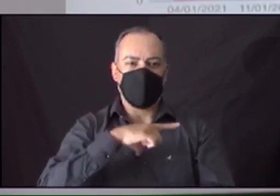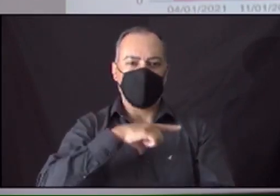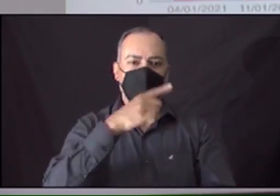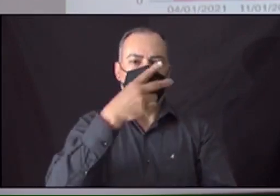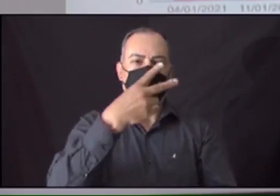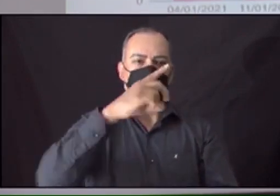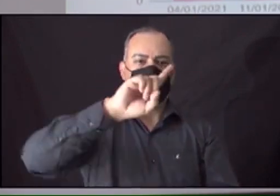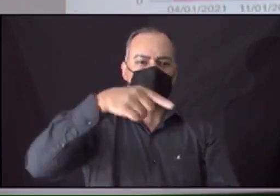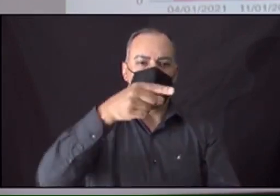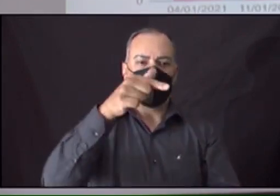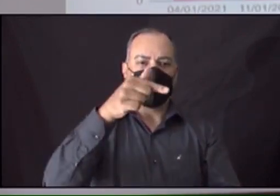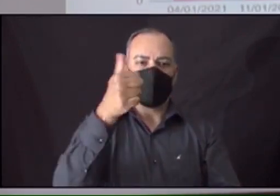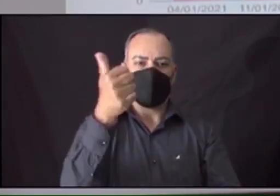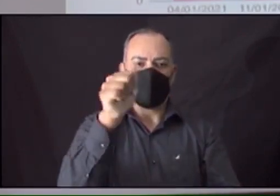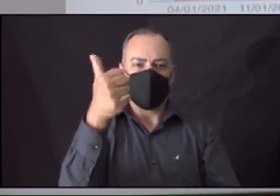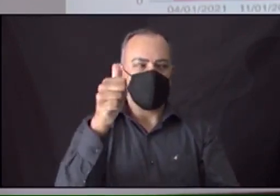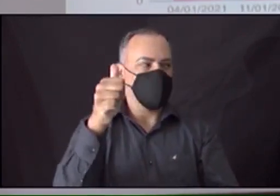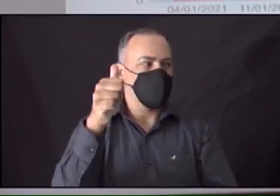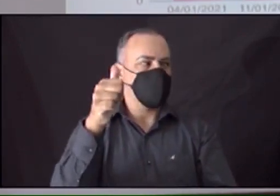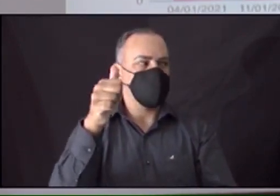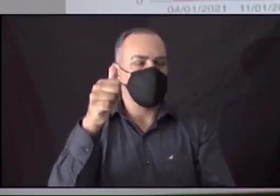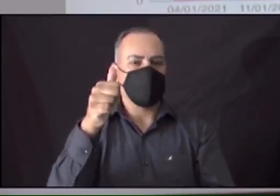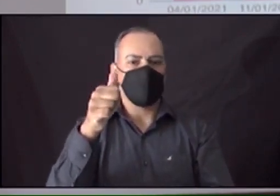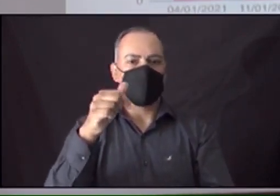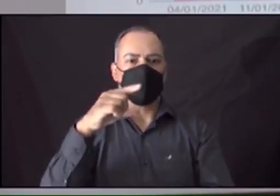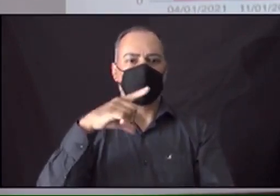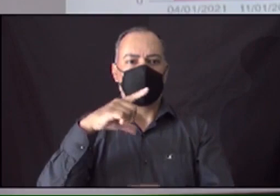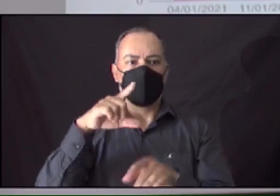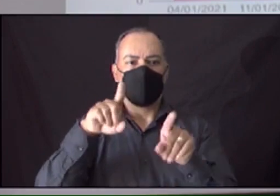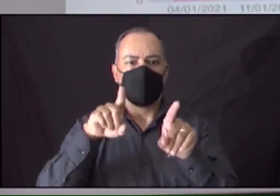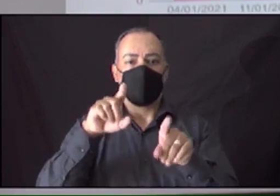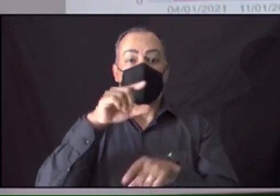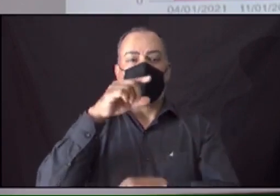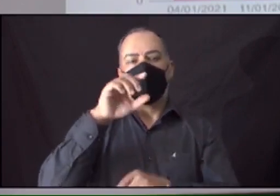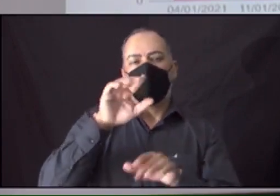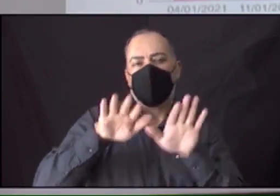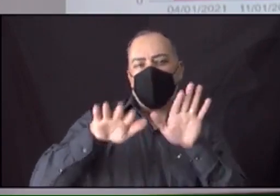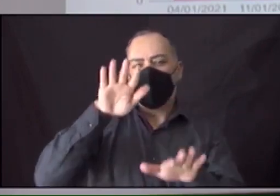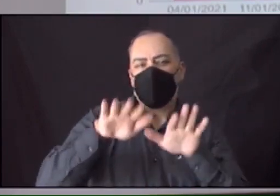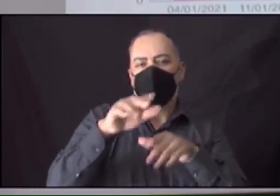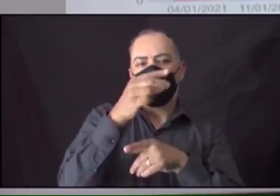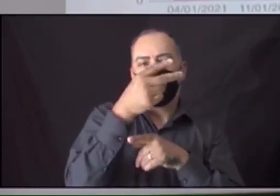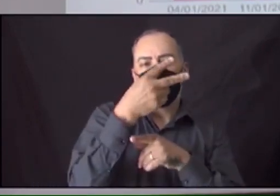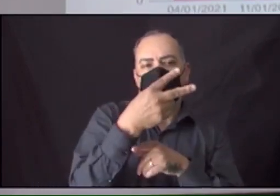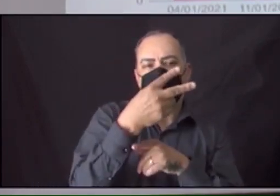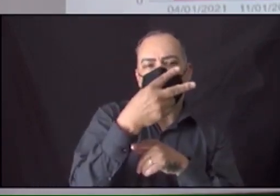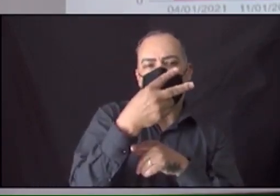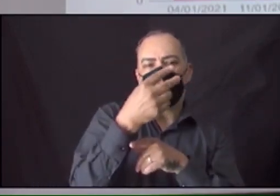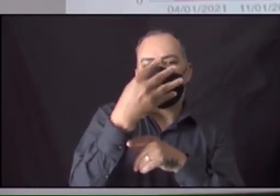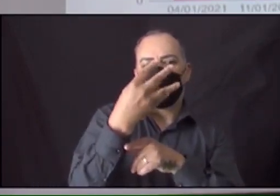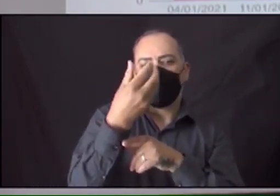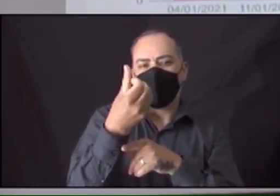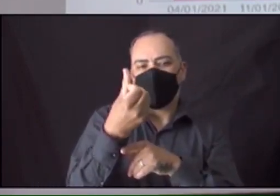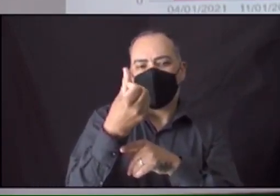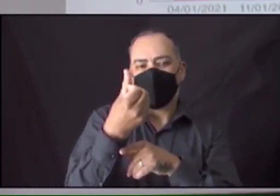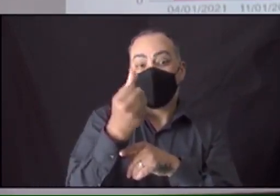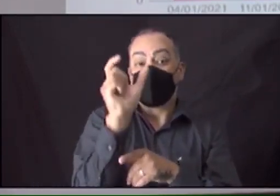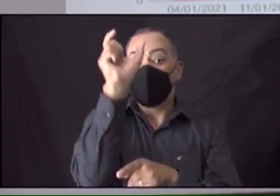2.711 casos, com uma média de 246 casos por semana. Aqui, de 428